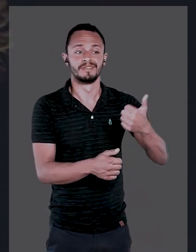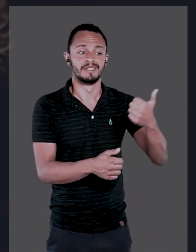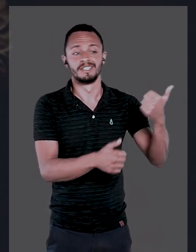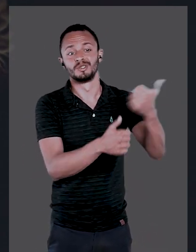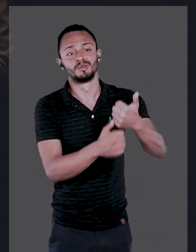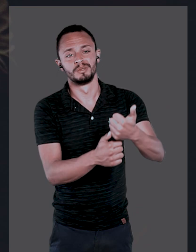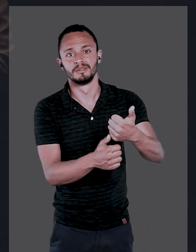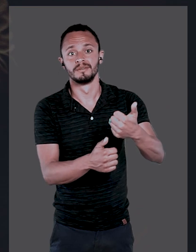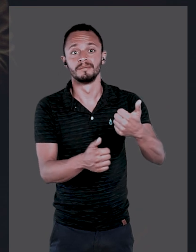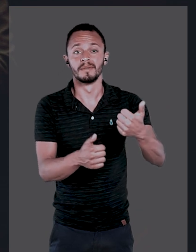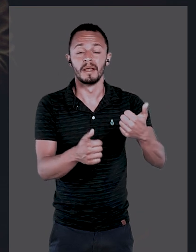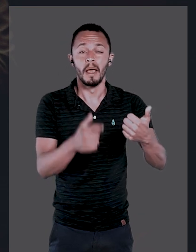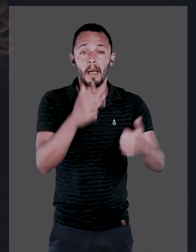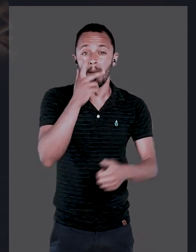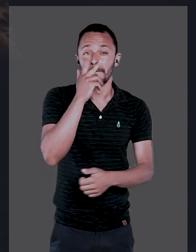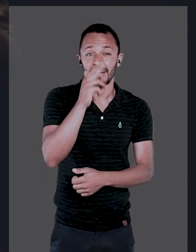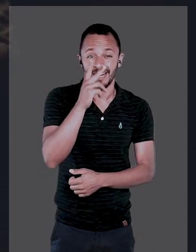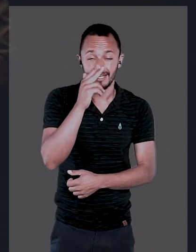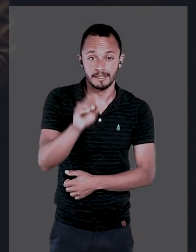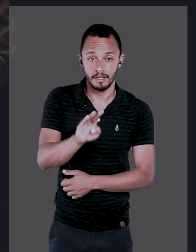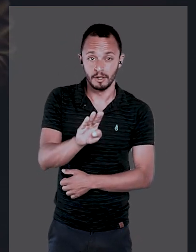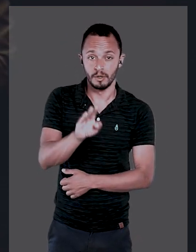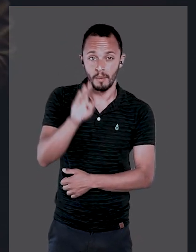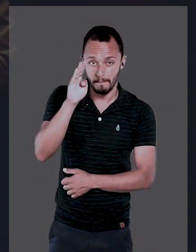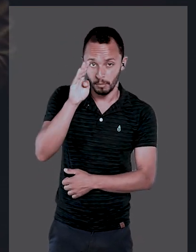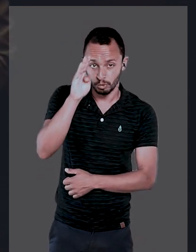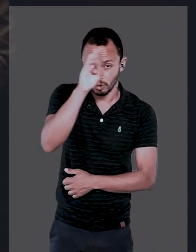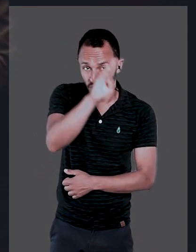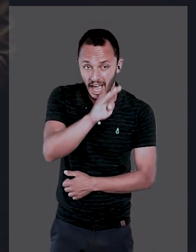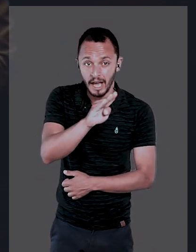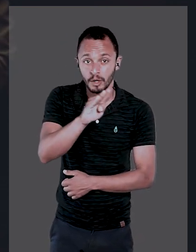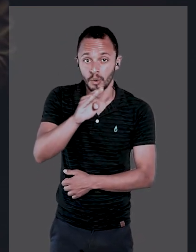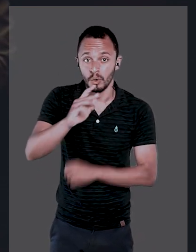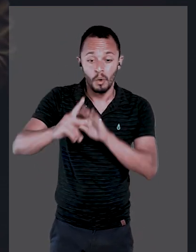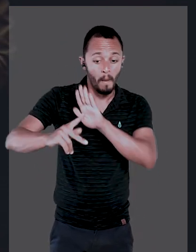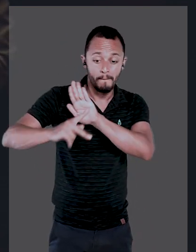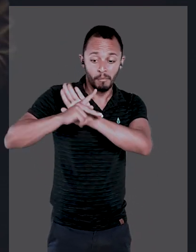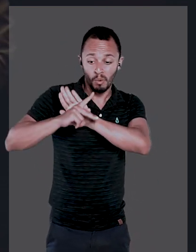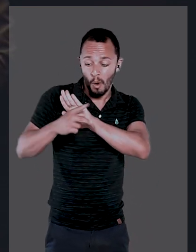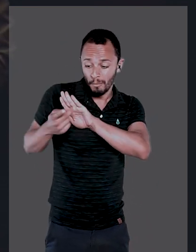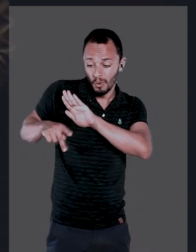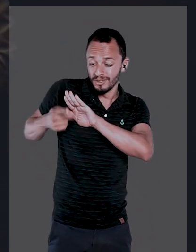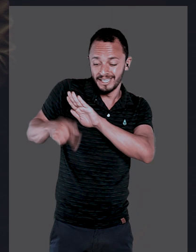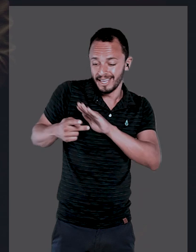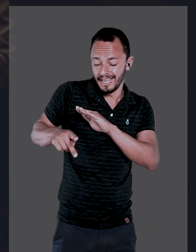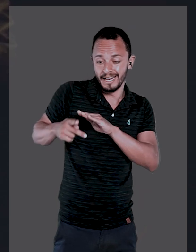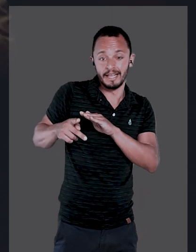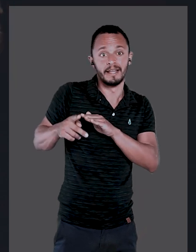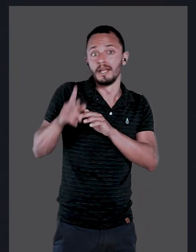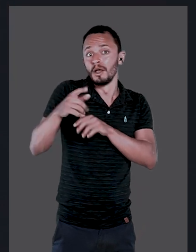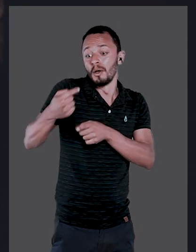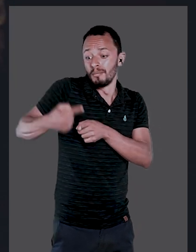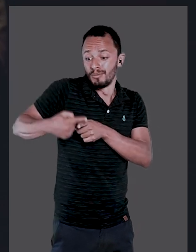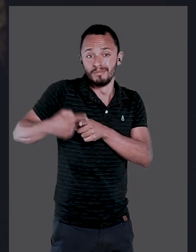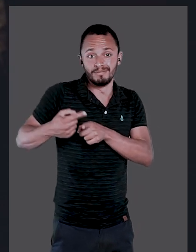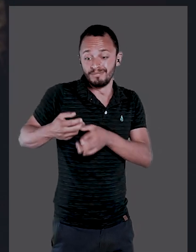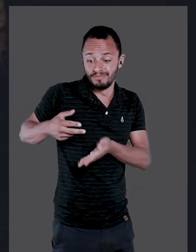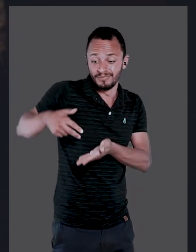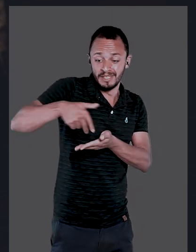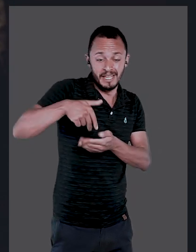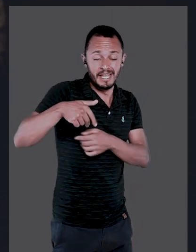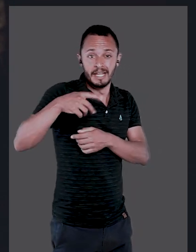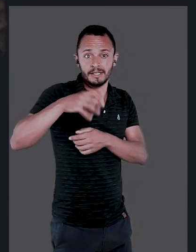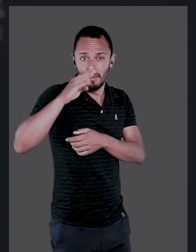isso eu dizia à Miriam que eu acho que o Bolsonaro vai produzir o seu próprio antídoto, porque esse